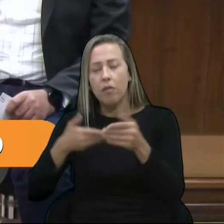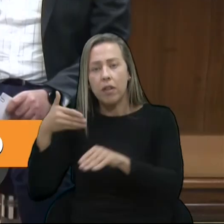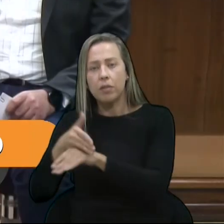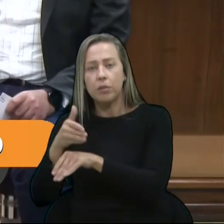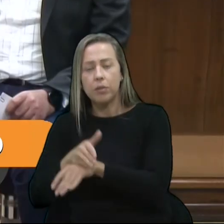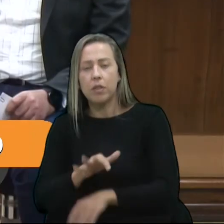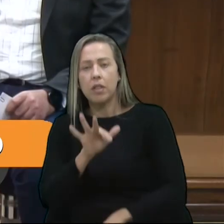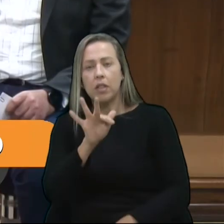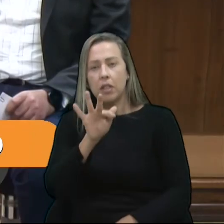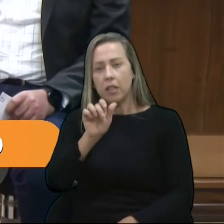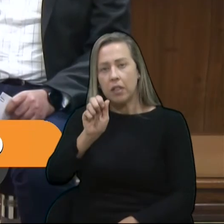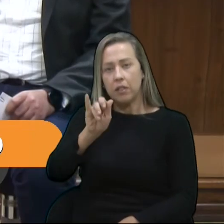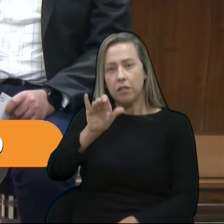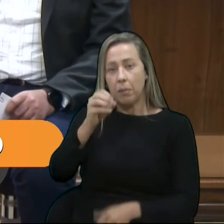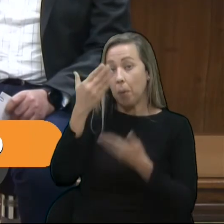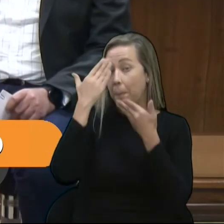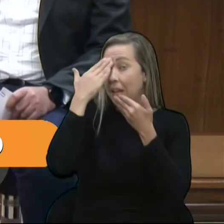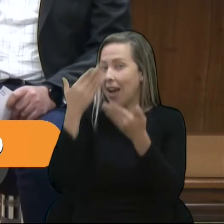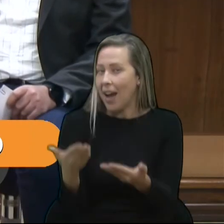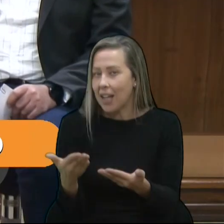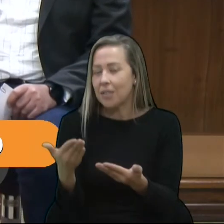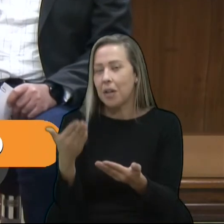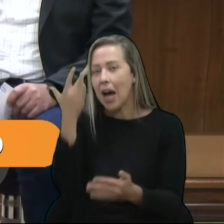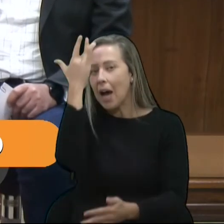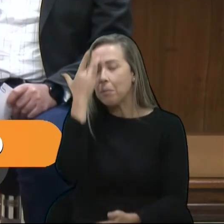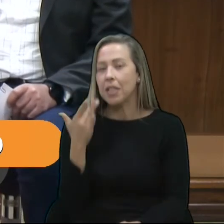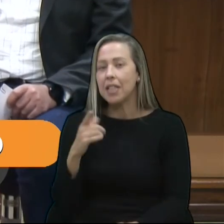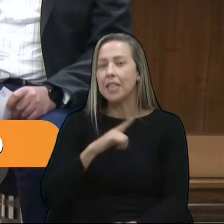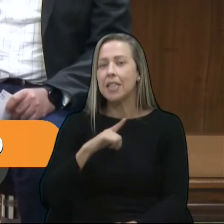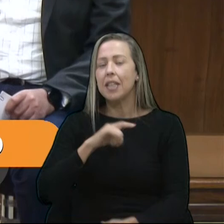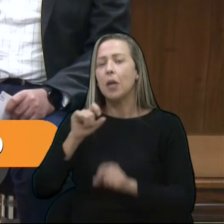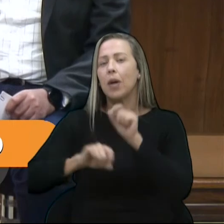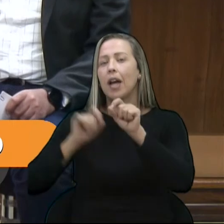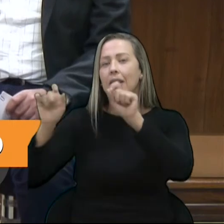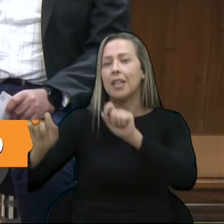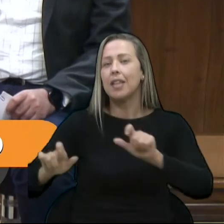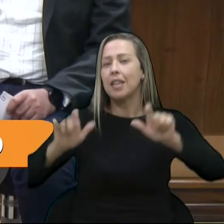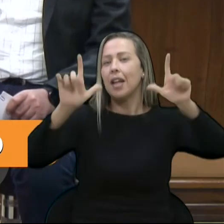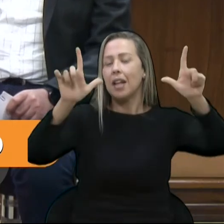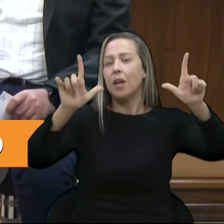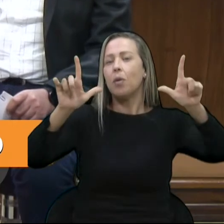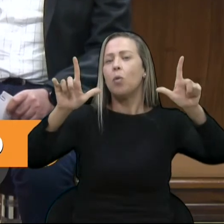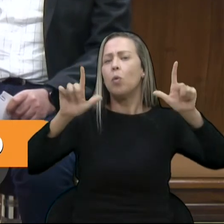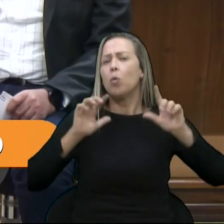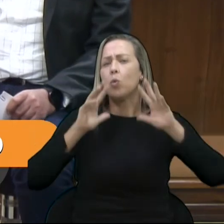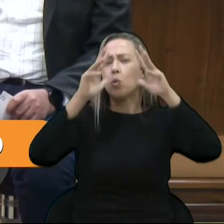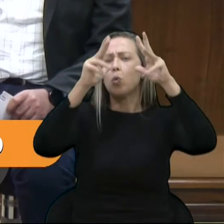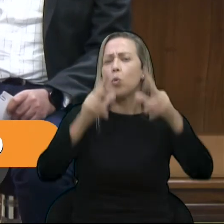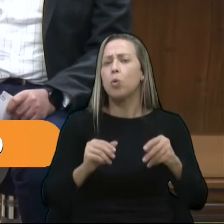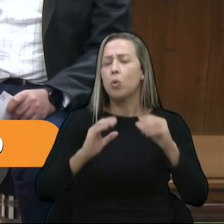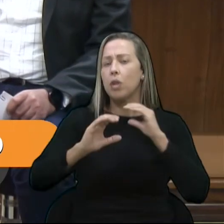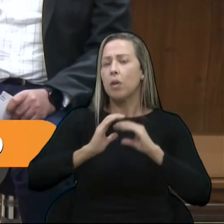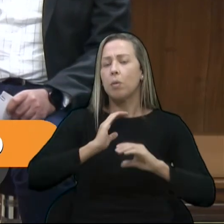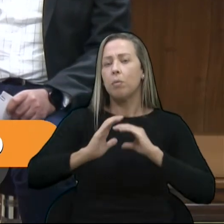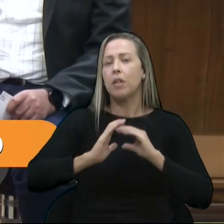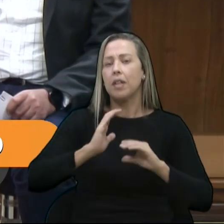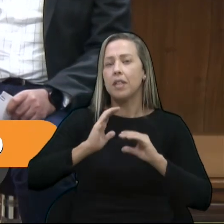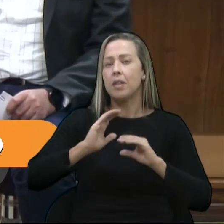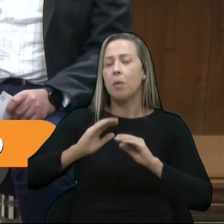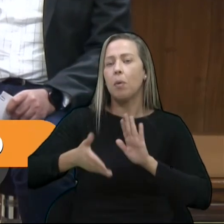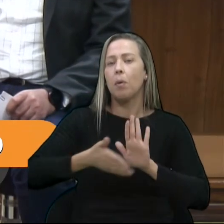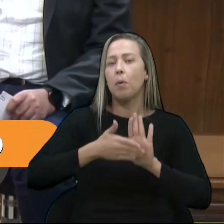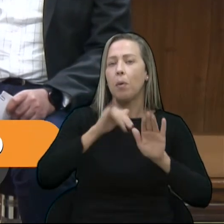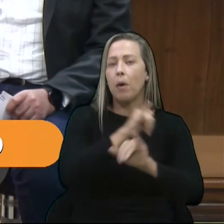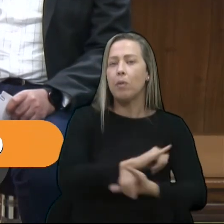Fábio, muito obrigado por hoje. Amanhã vamos trazer aqui no telão também as ações da comunicação para uma